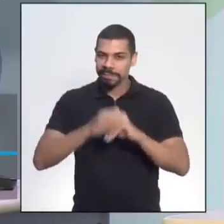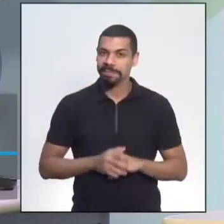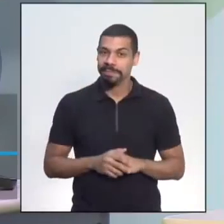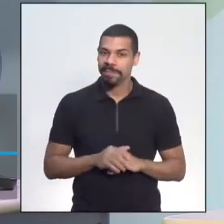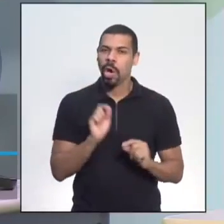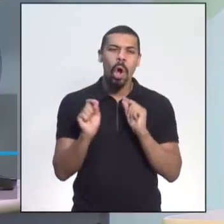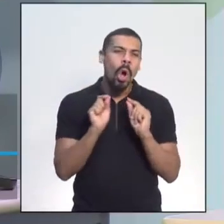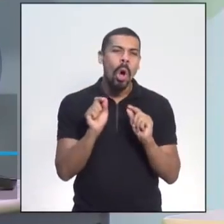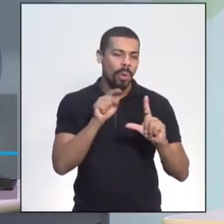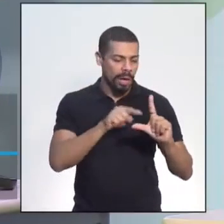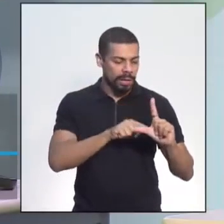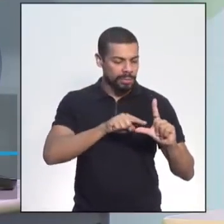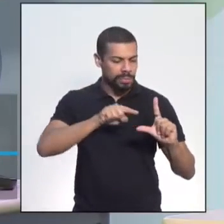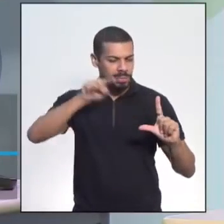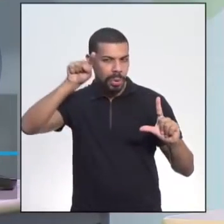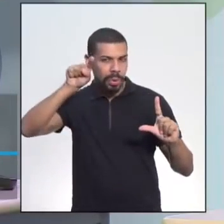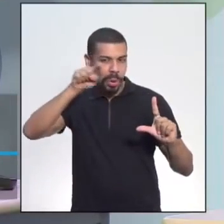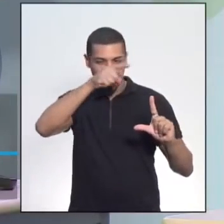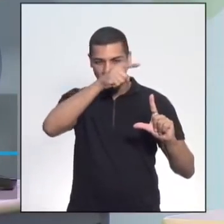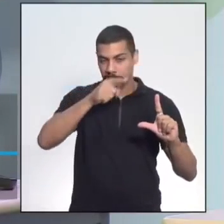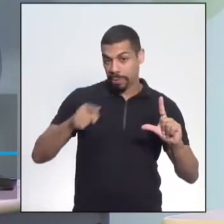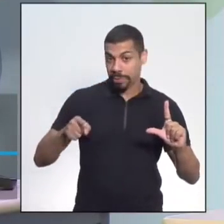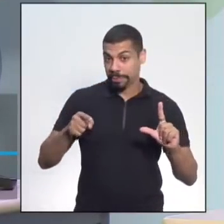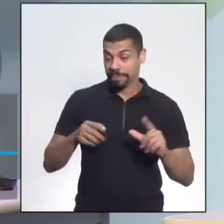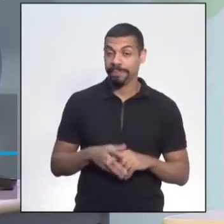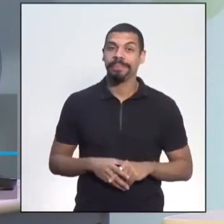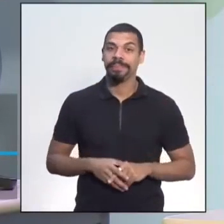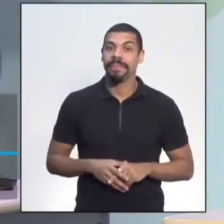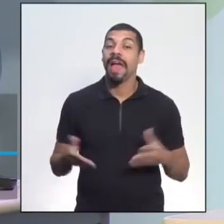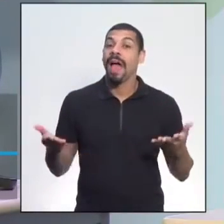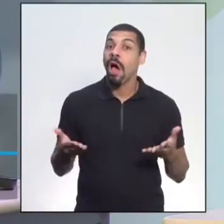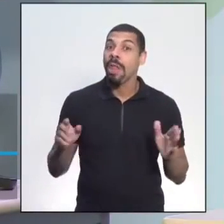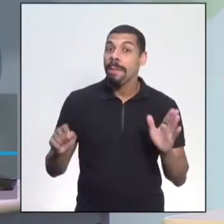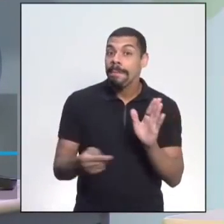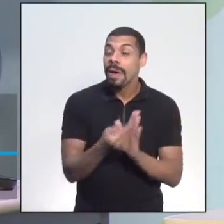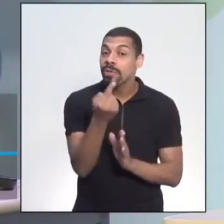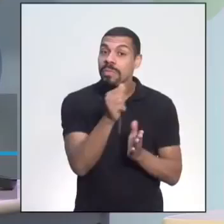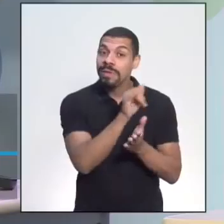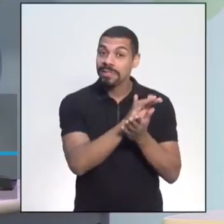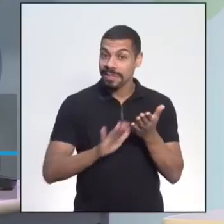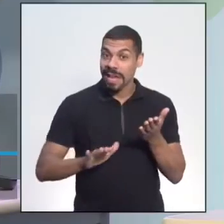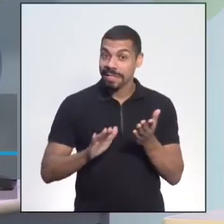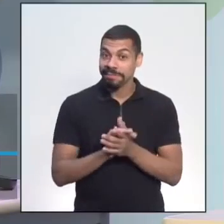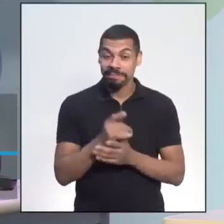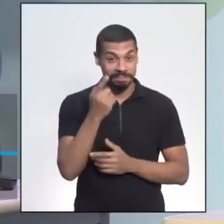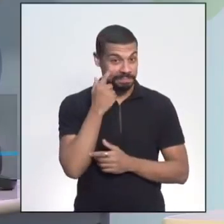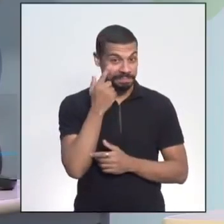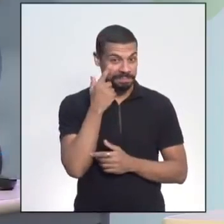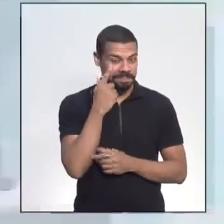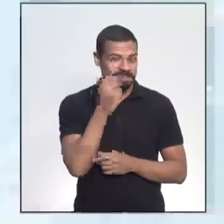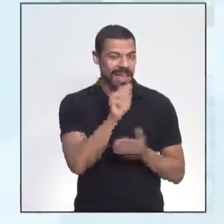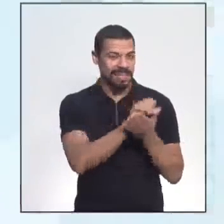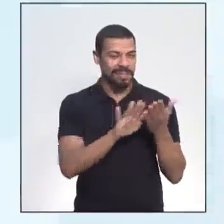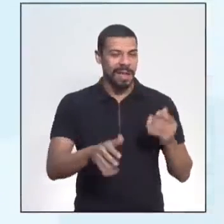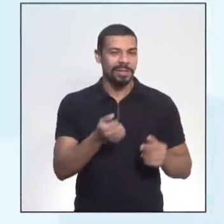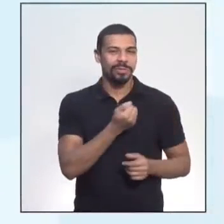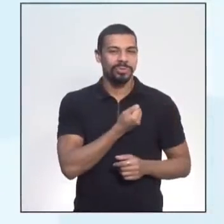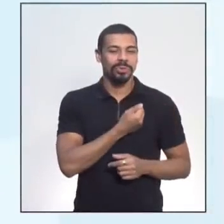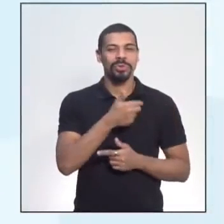sobre crescimento, observando o gráfico. Para isso, a gente vai fazer mais uma atividade. Então, atividade 2, por